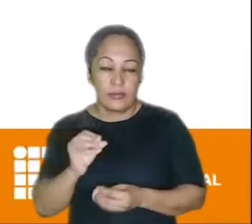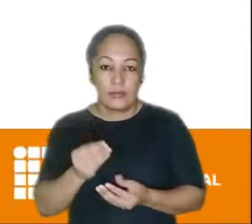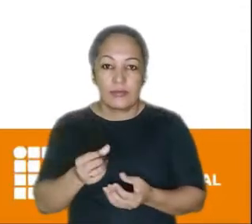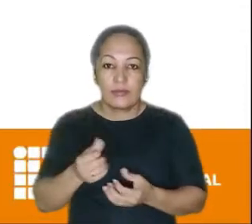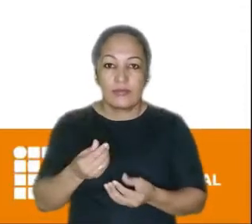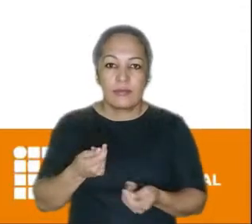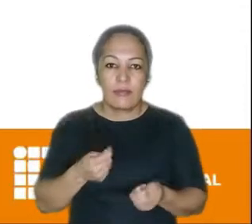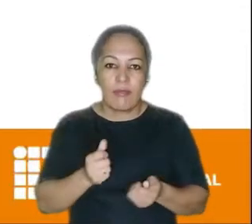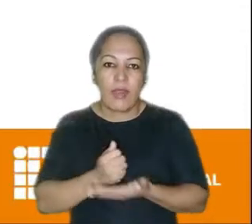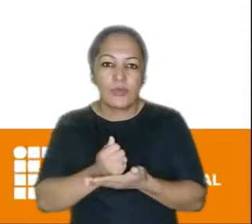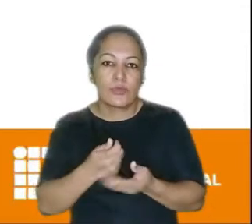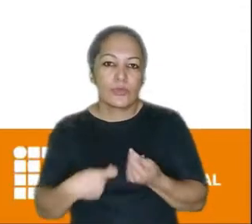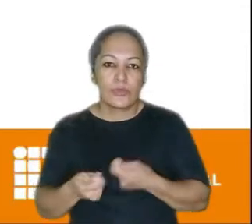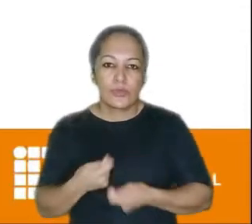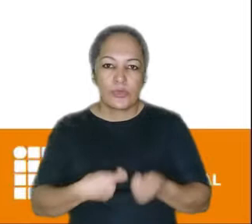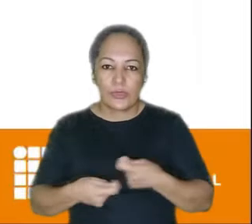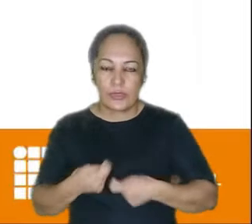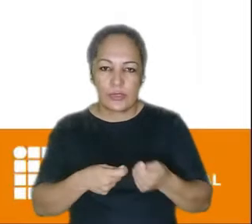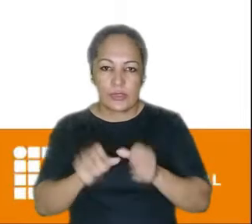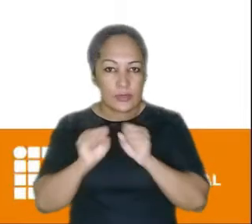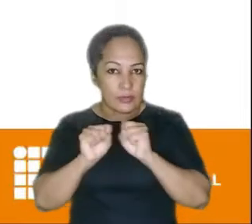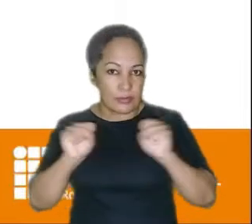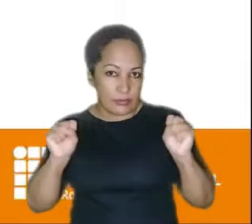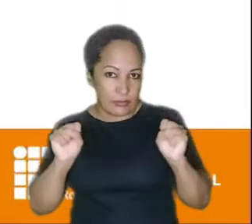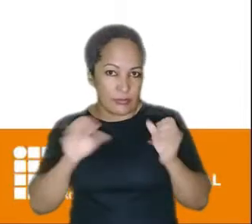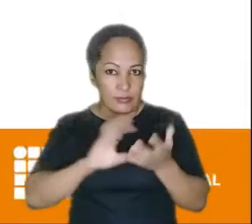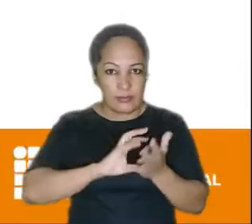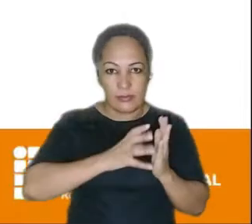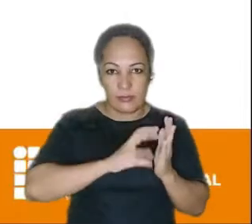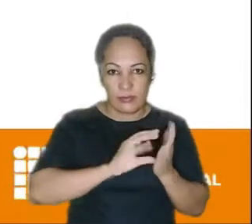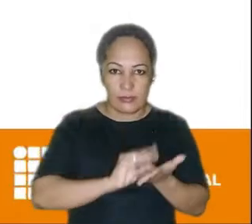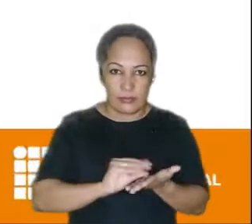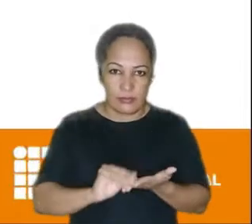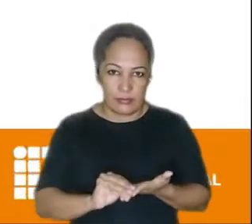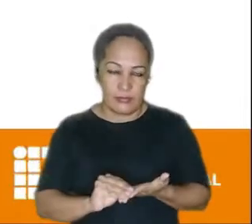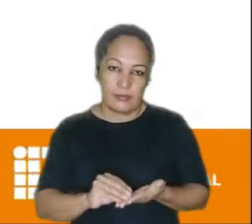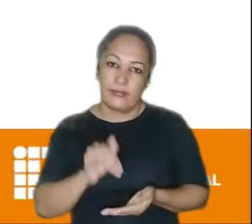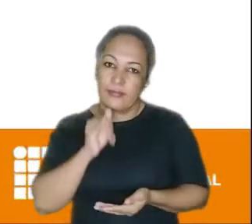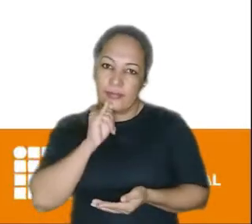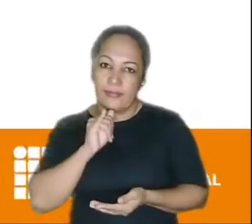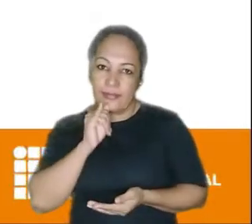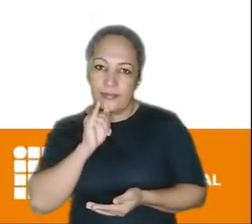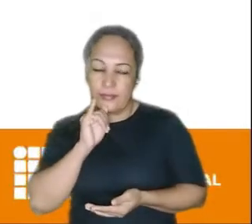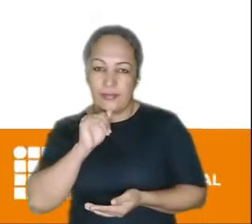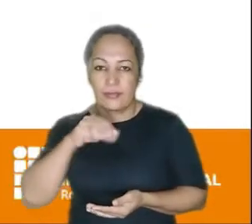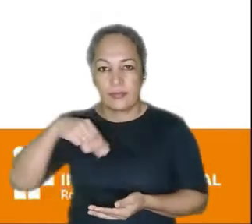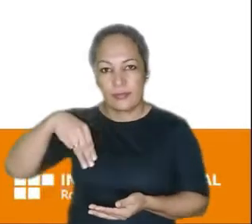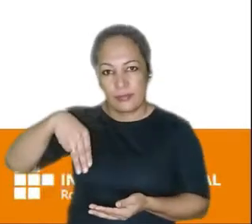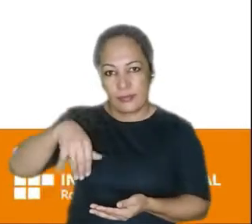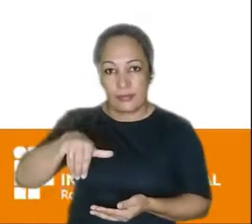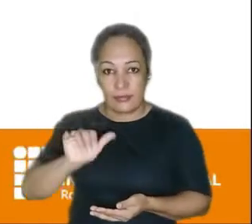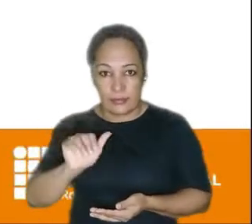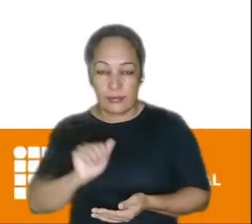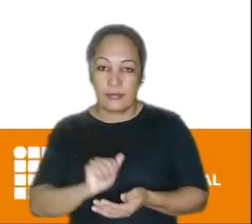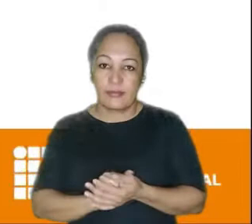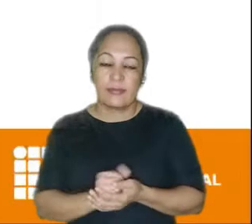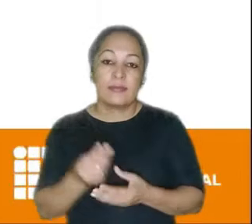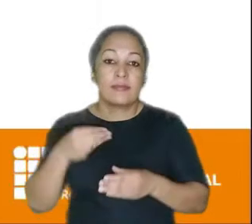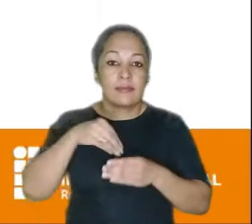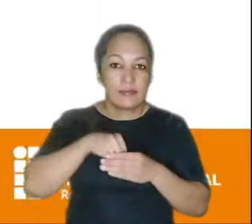esse sistema de banco de dados. Por exemplo, o MySQL, dentro do SGBD MySQL, que nós vamos